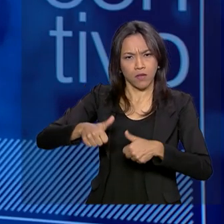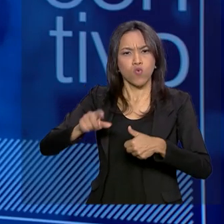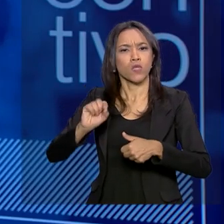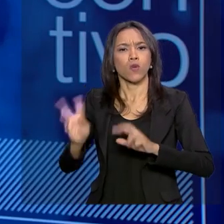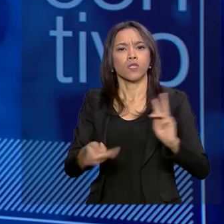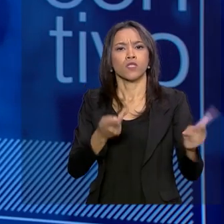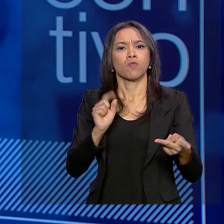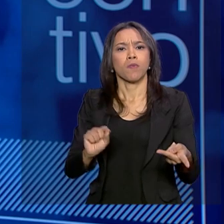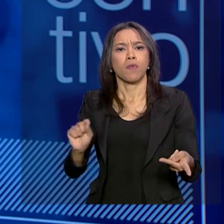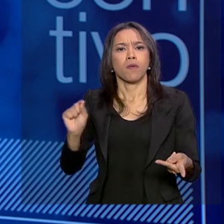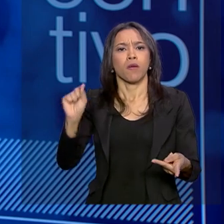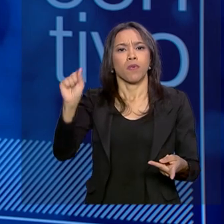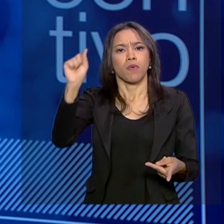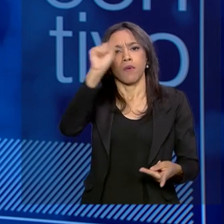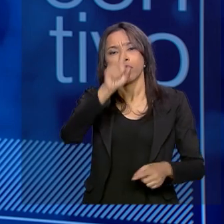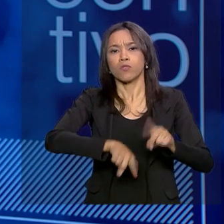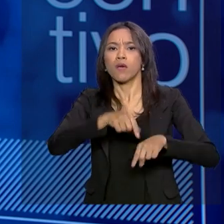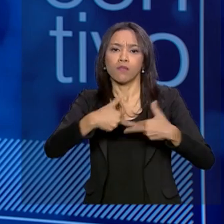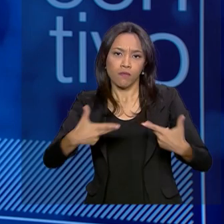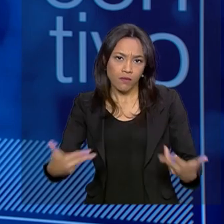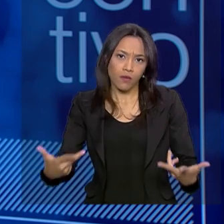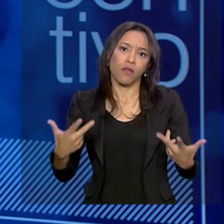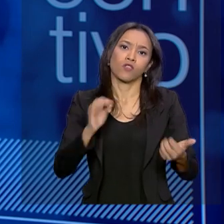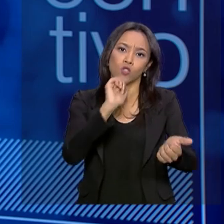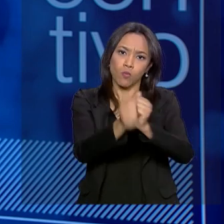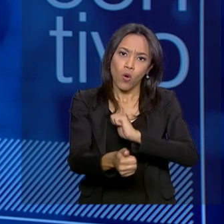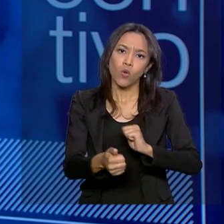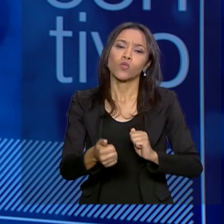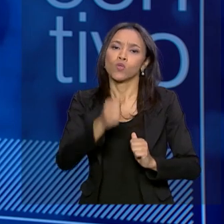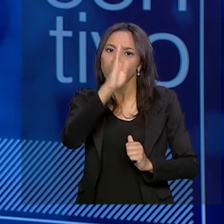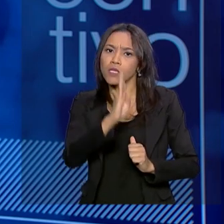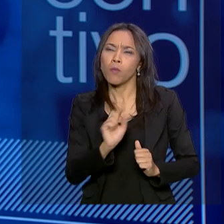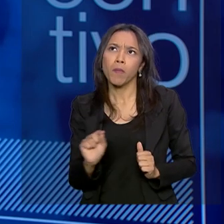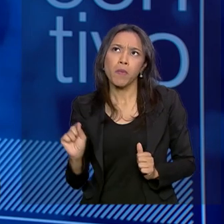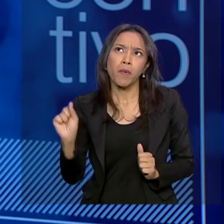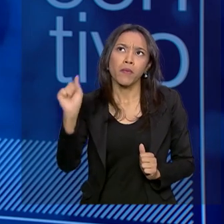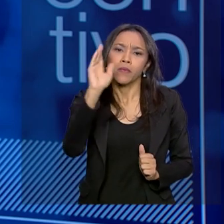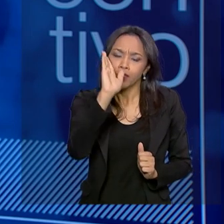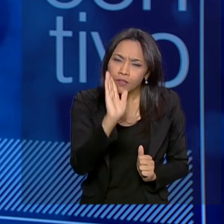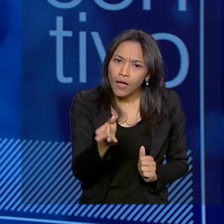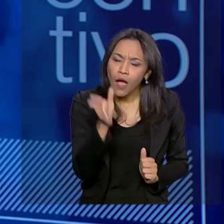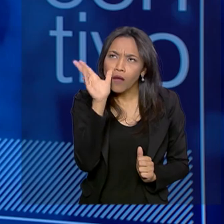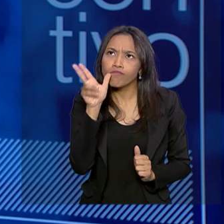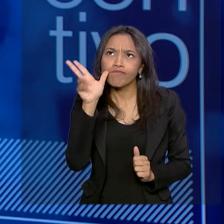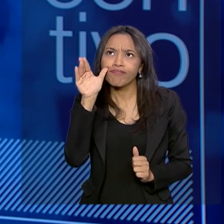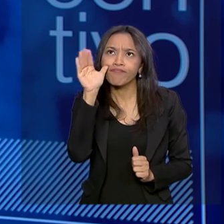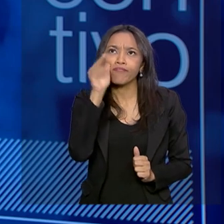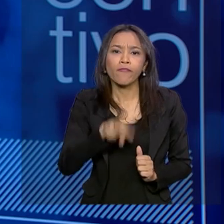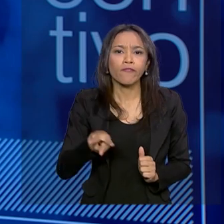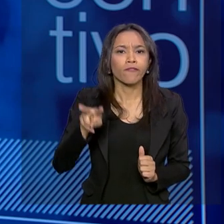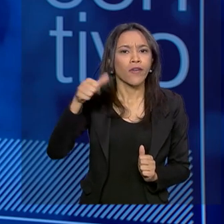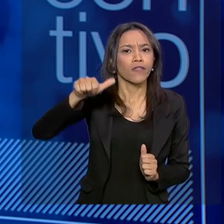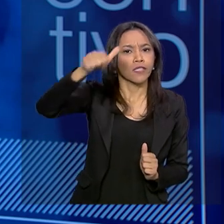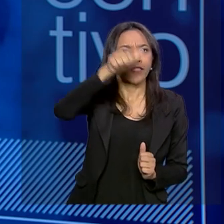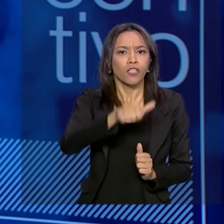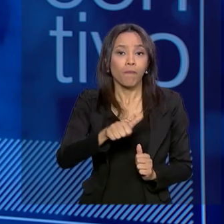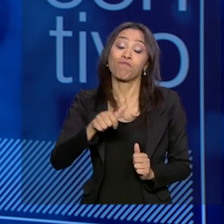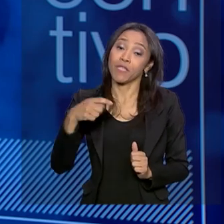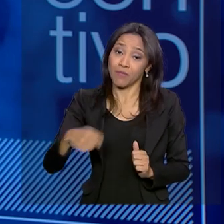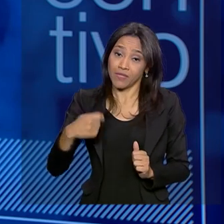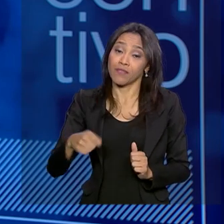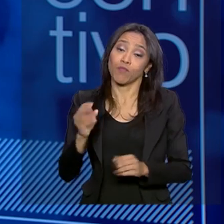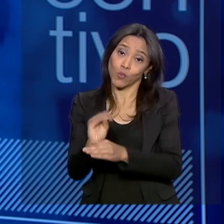situação dos equipamentos esportivos espalhados pelo país. Haja vista que nós temos a necessidade de cuidar